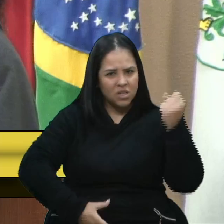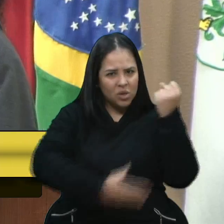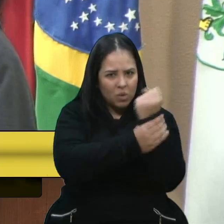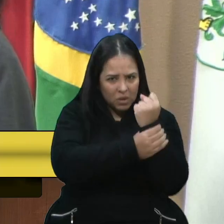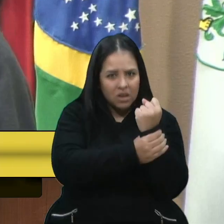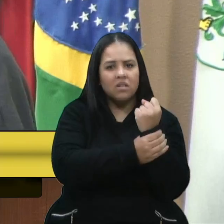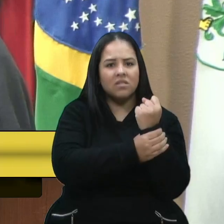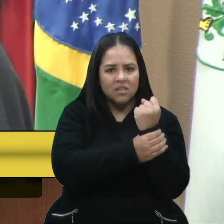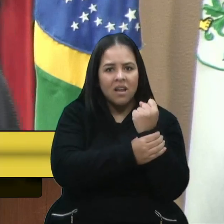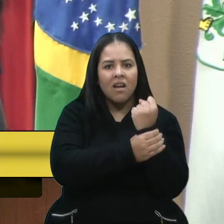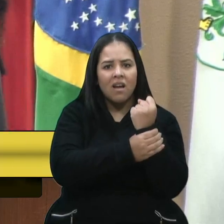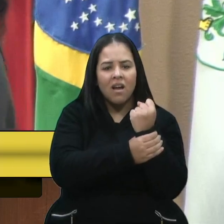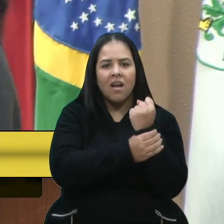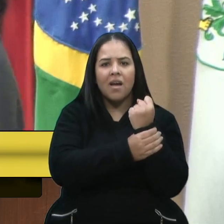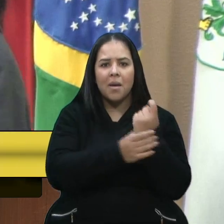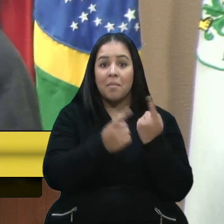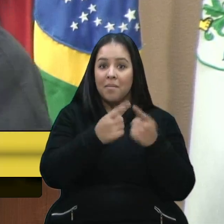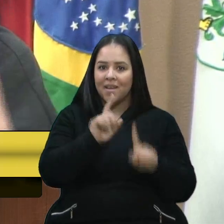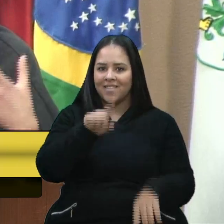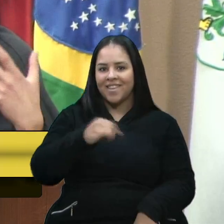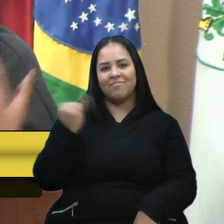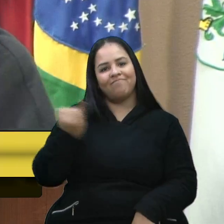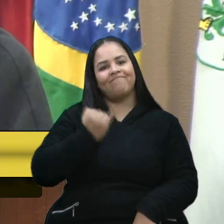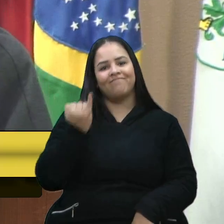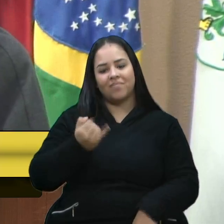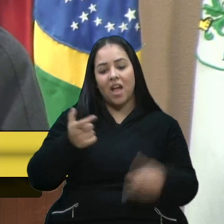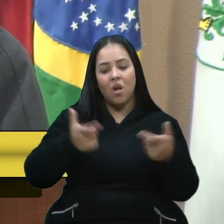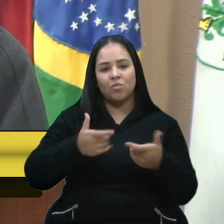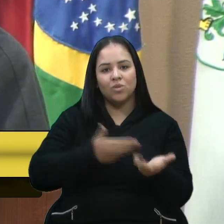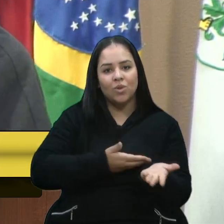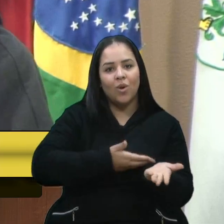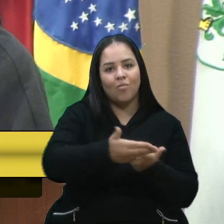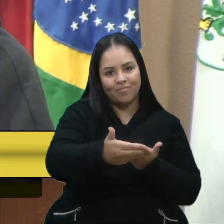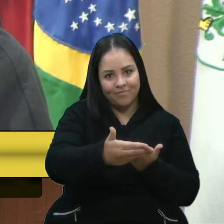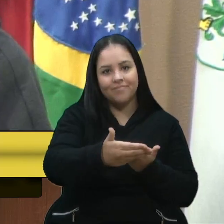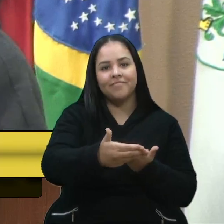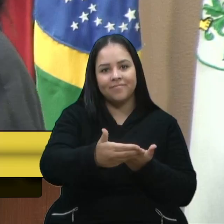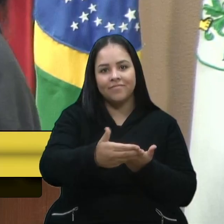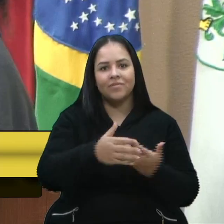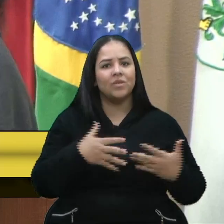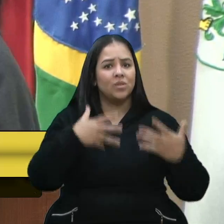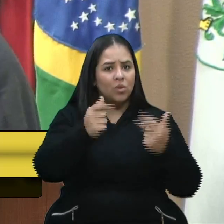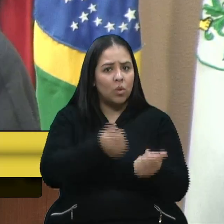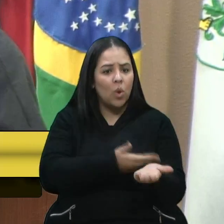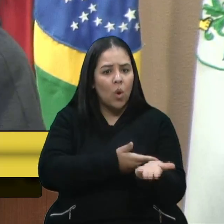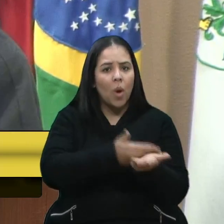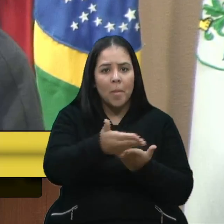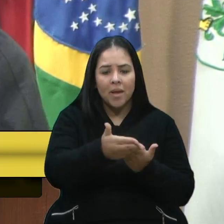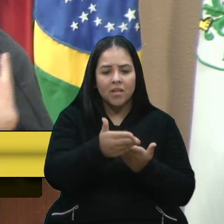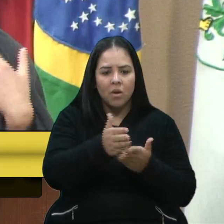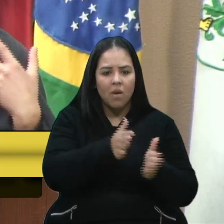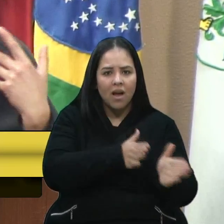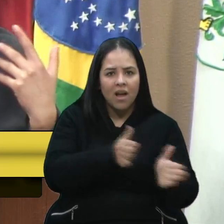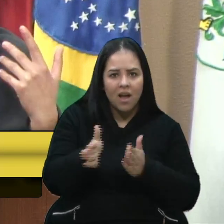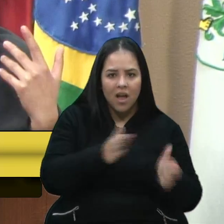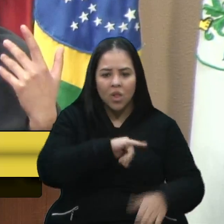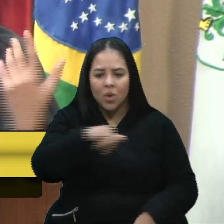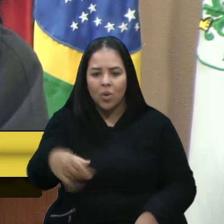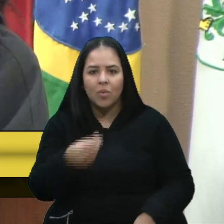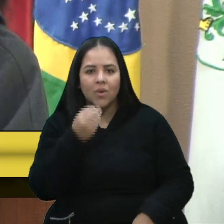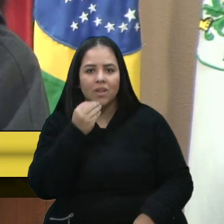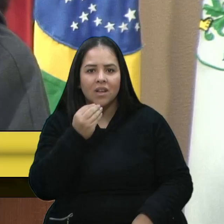pública. Mas é importante entender de onde tudo começa. Começa com acesso, começa com